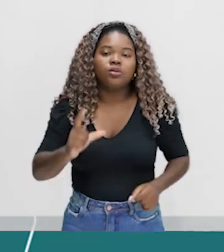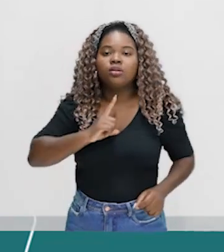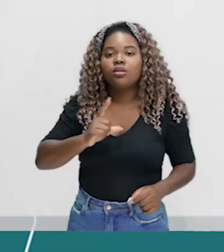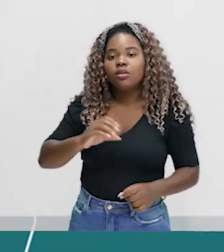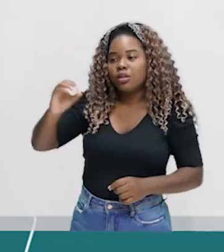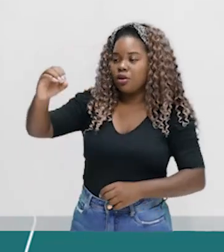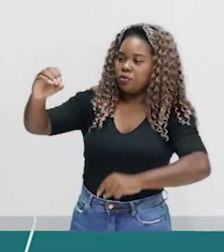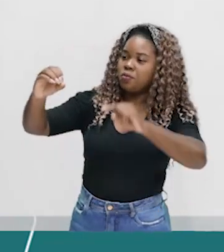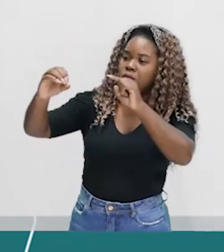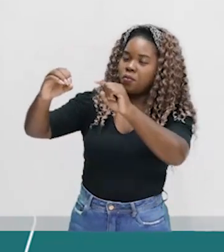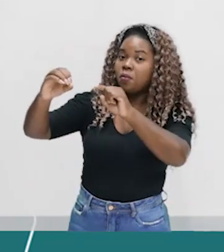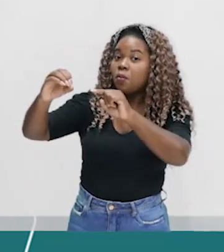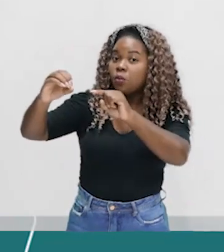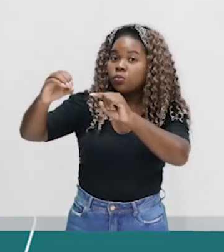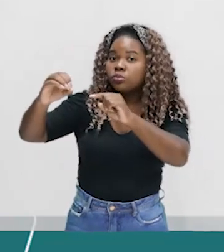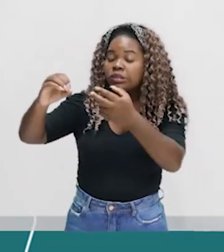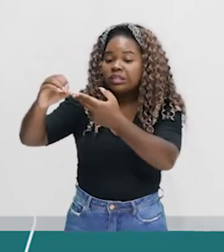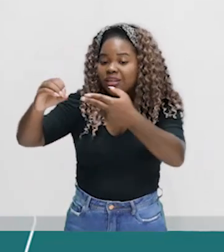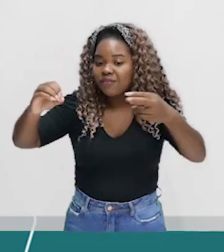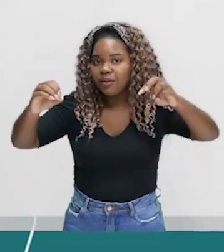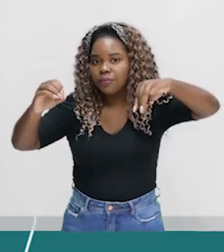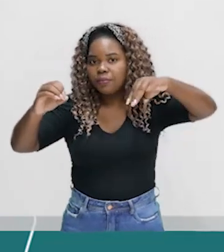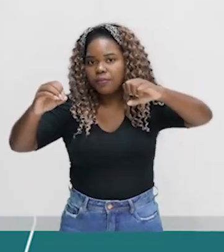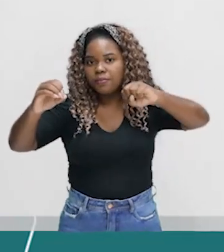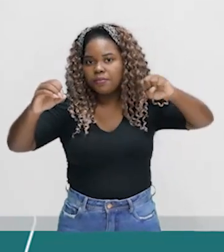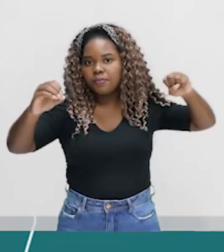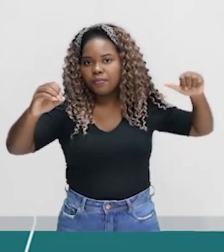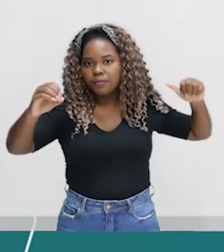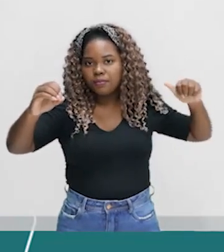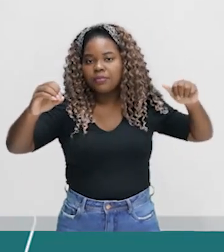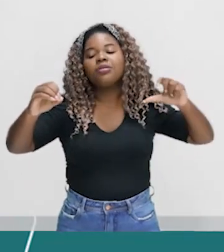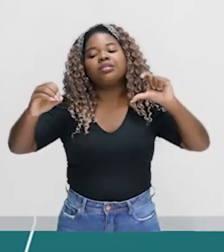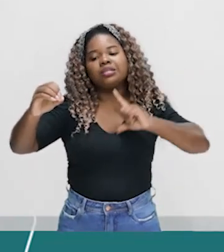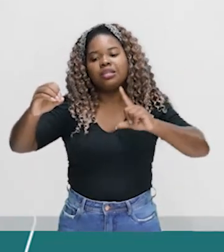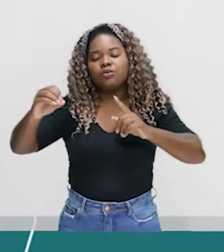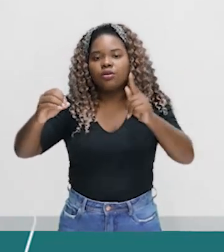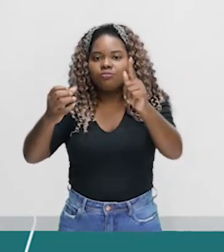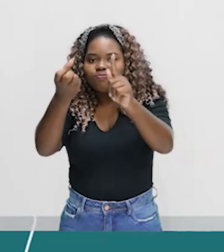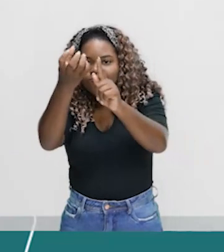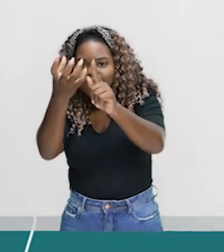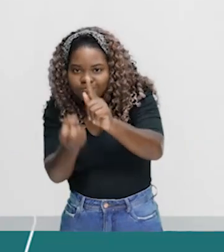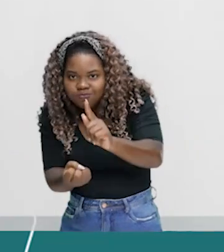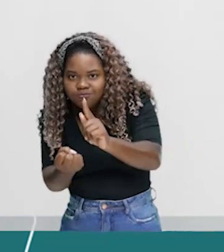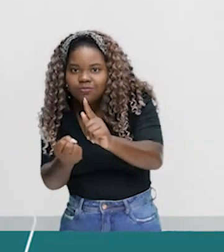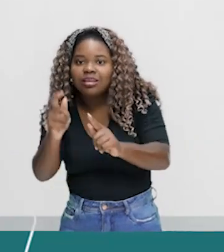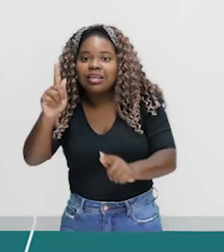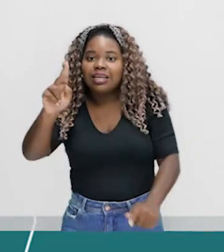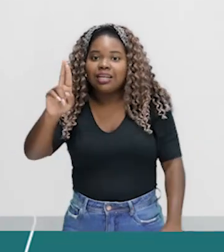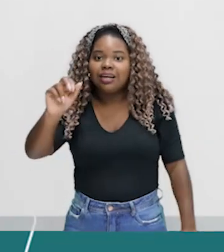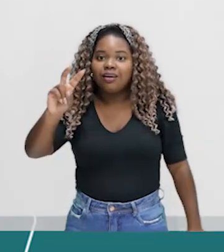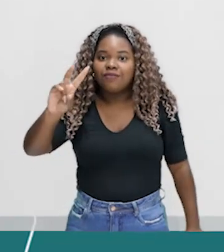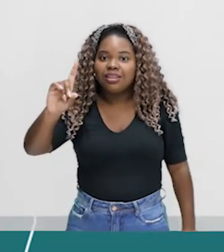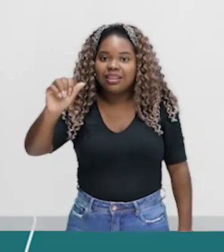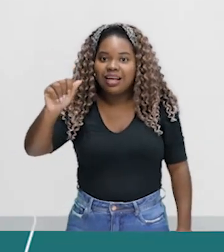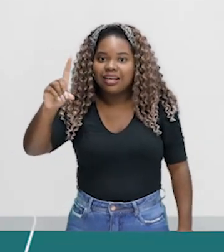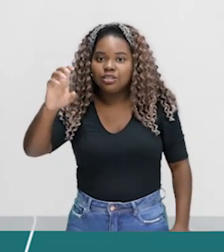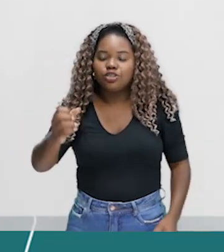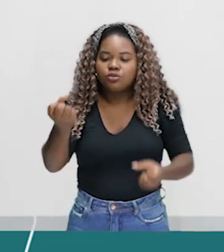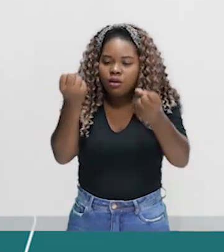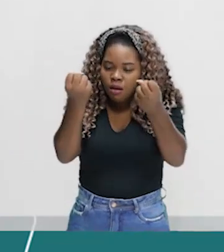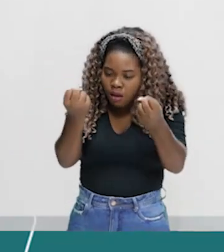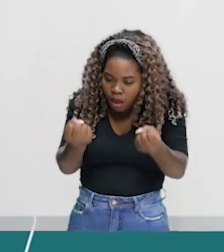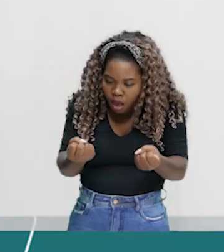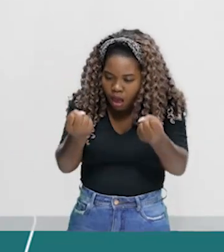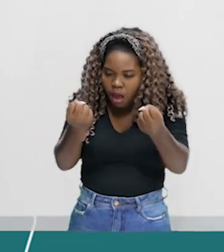com muita massa, esse ponto ele tem uma grande gravidade. E aí, em determinado momento, né, aconteceu